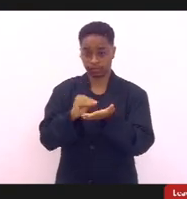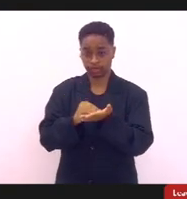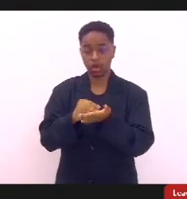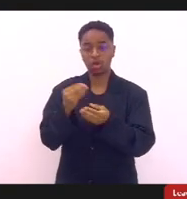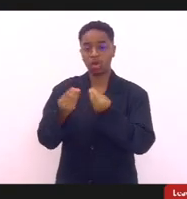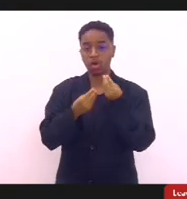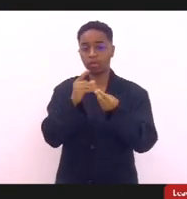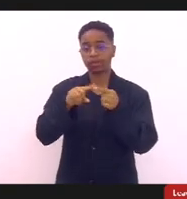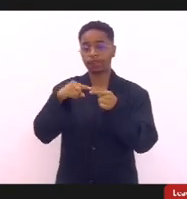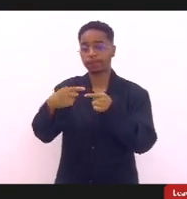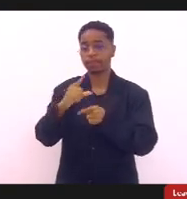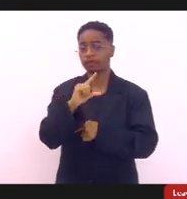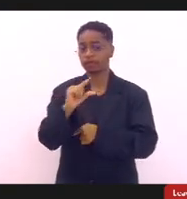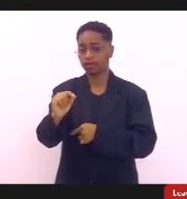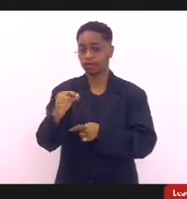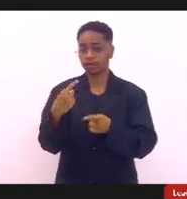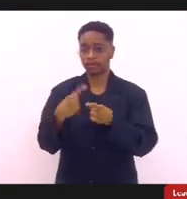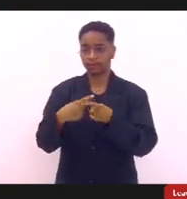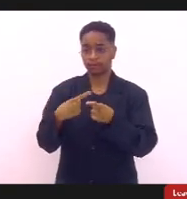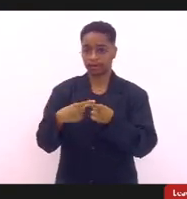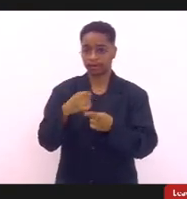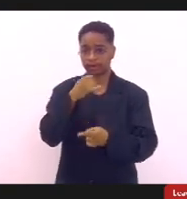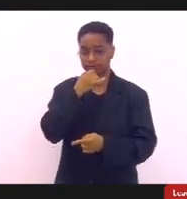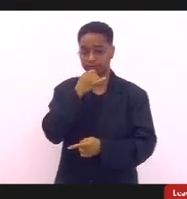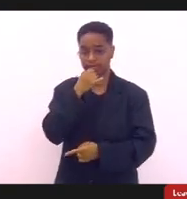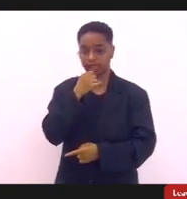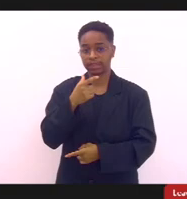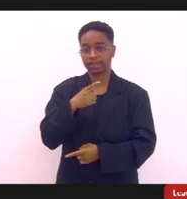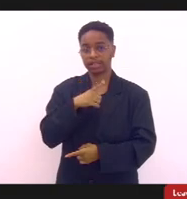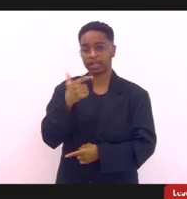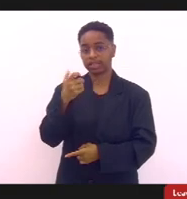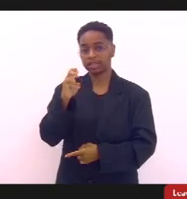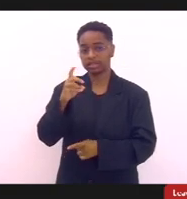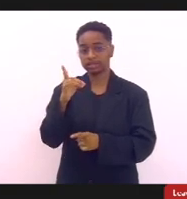saída. Um mês, 15 dias atrás,